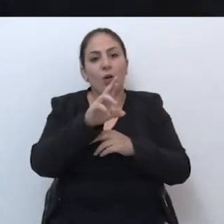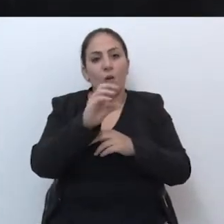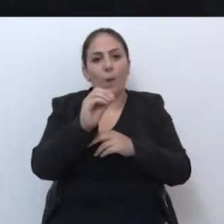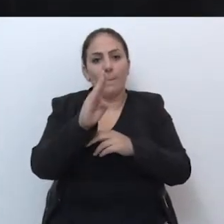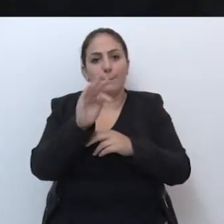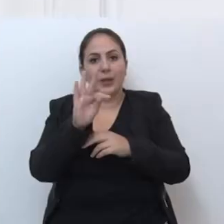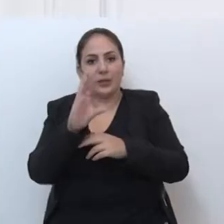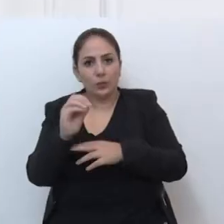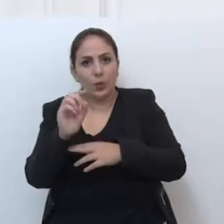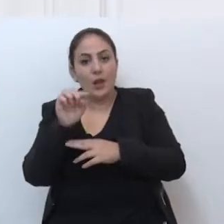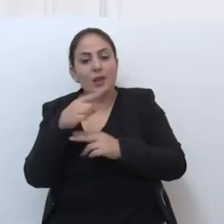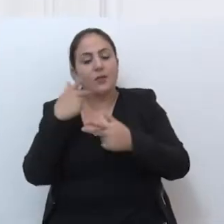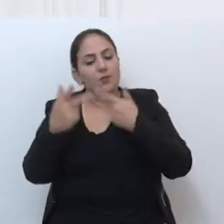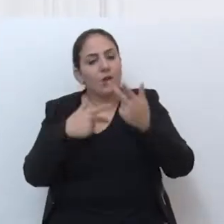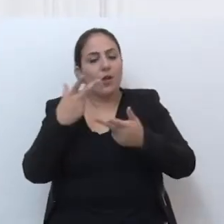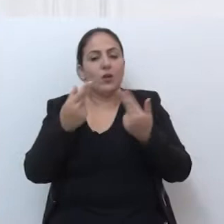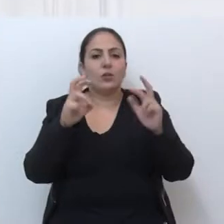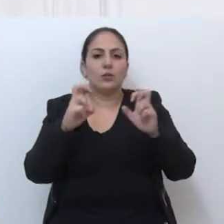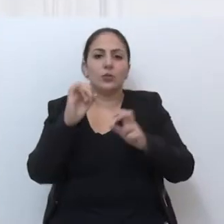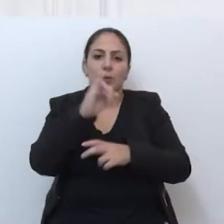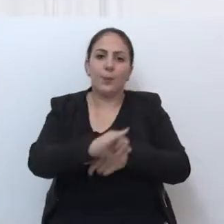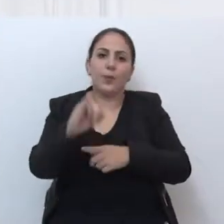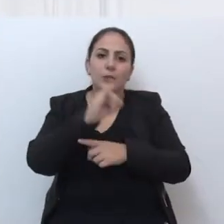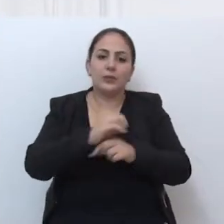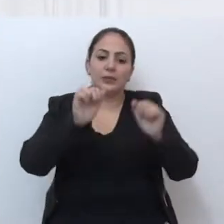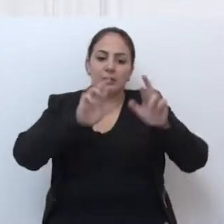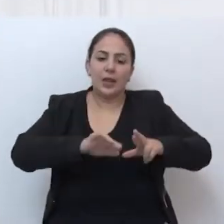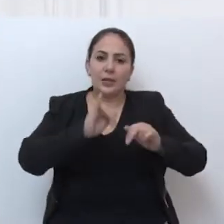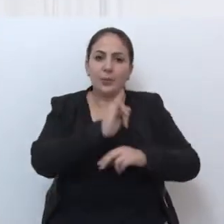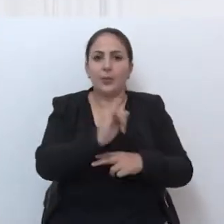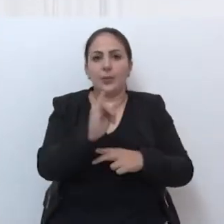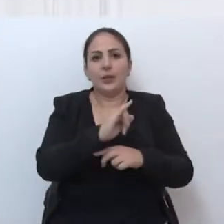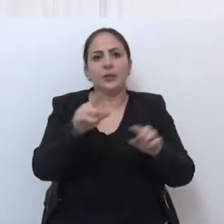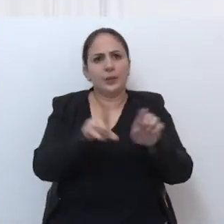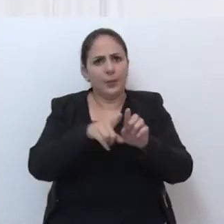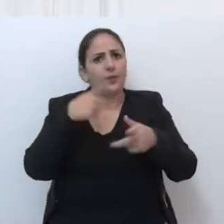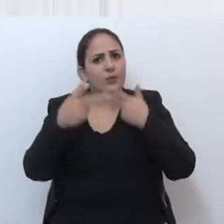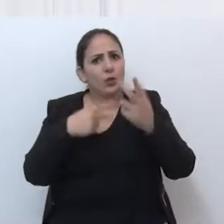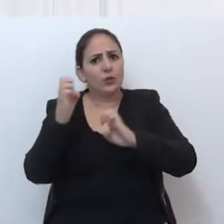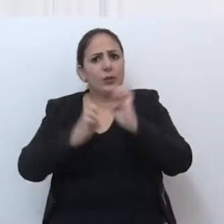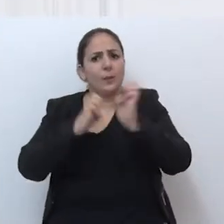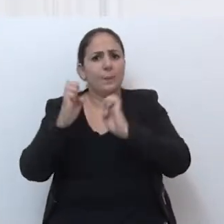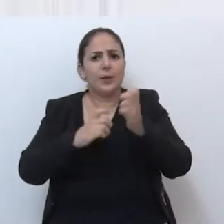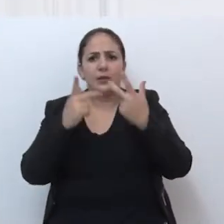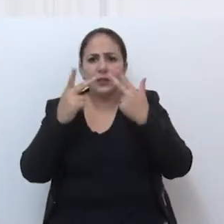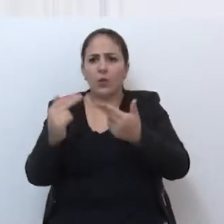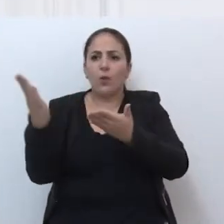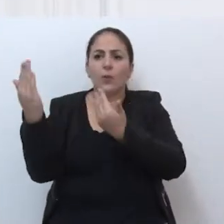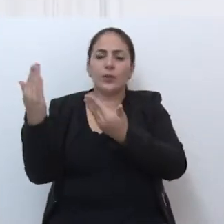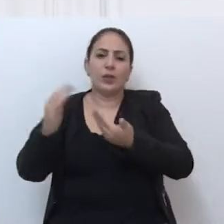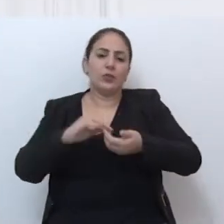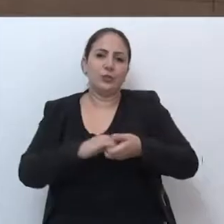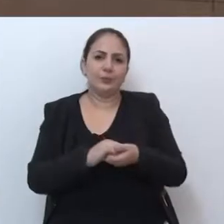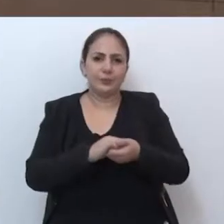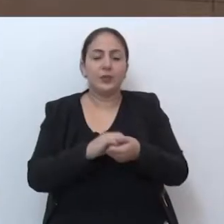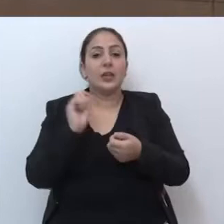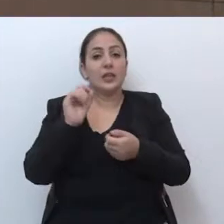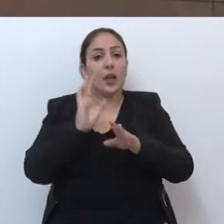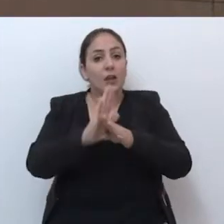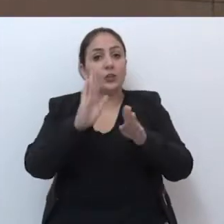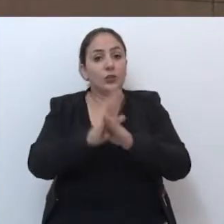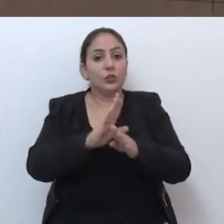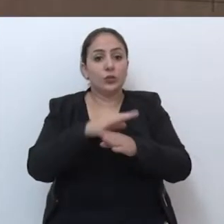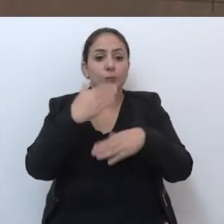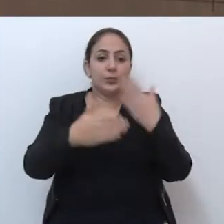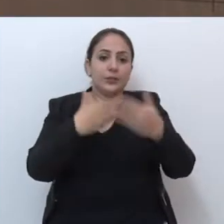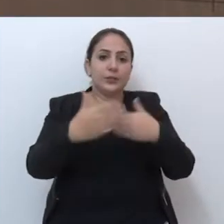Gabriel Tozon. Ele falou da importância do ramo imobiliário e de empresas como a homenageada, que